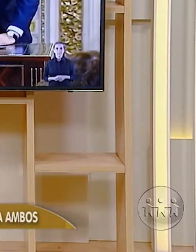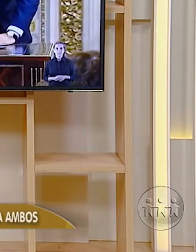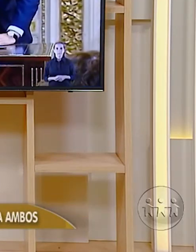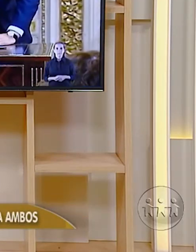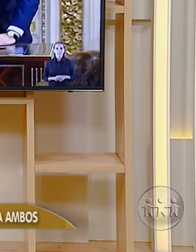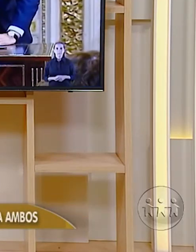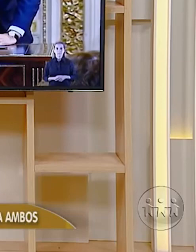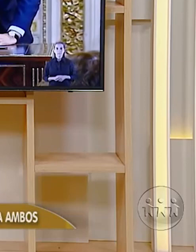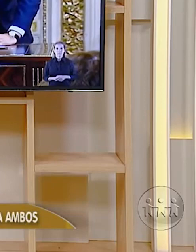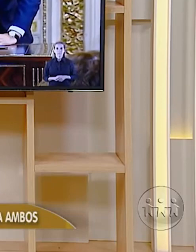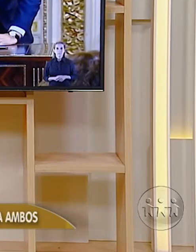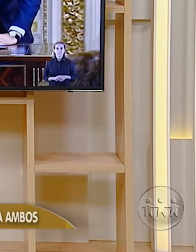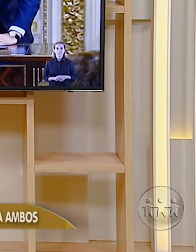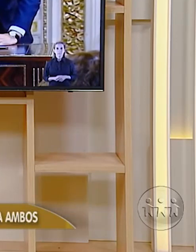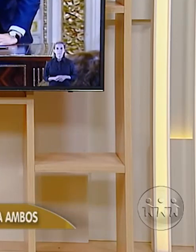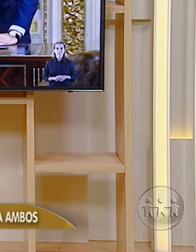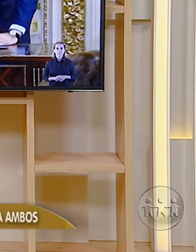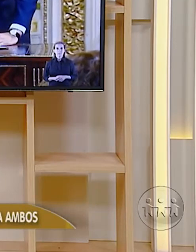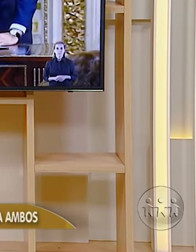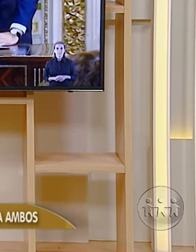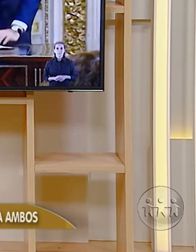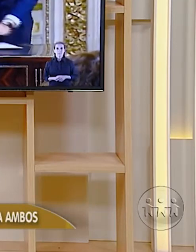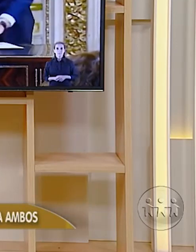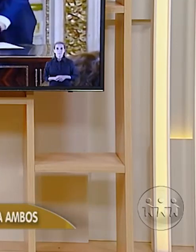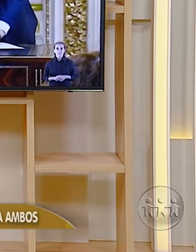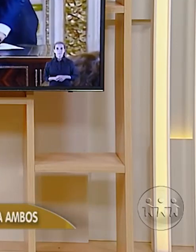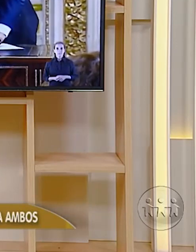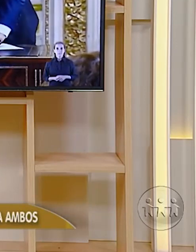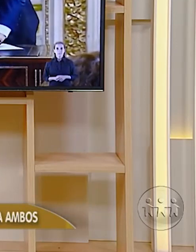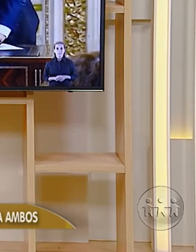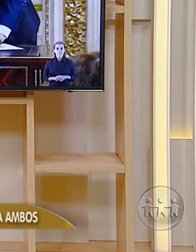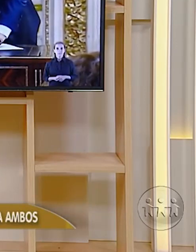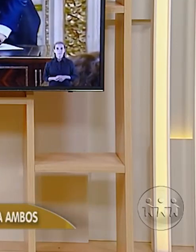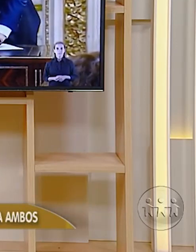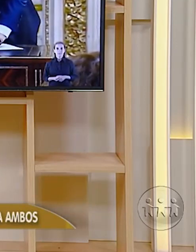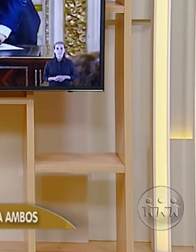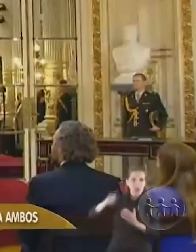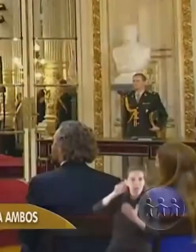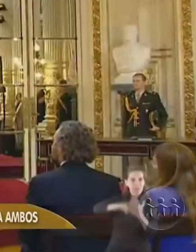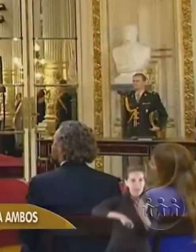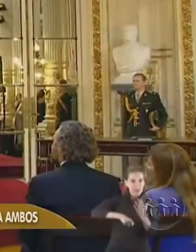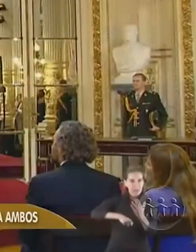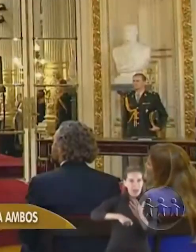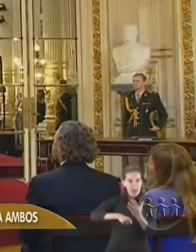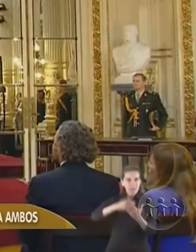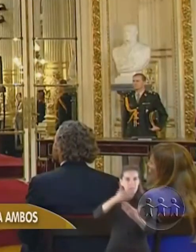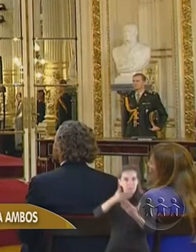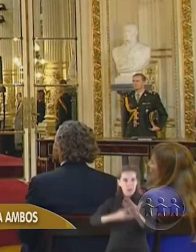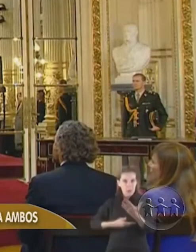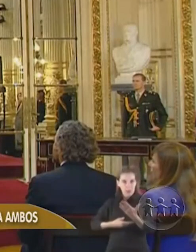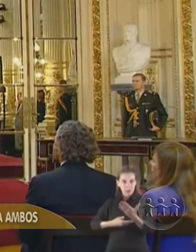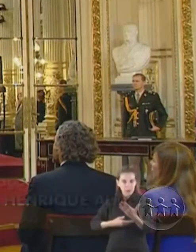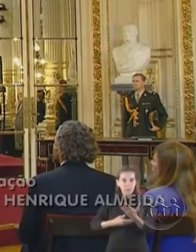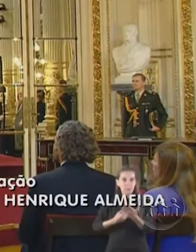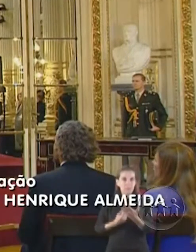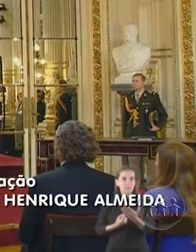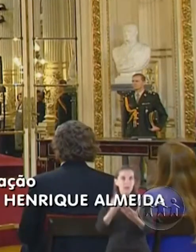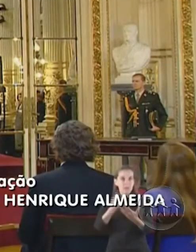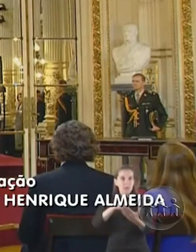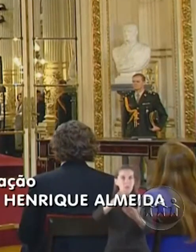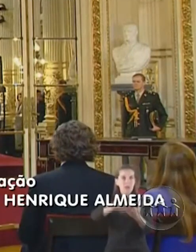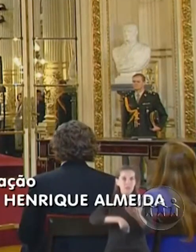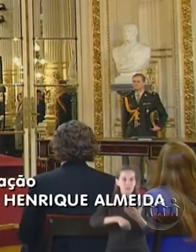em Buenos Aires com o presidente da Argentina O Alberto Fernandes a presidente da Comissão europeia